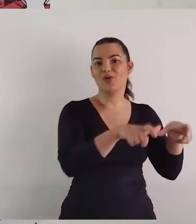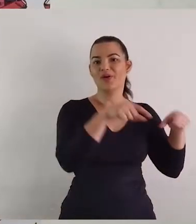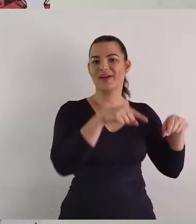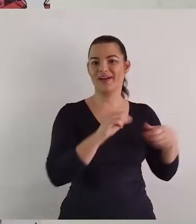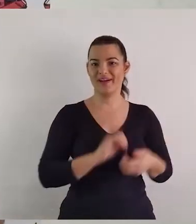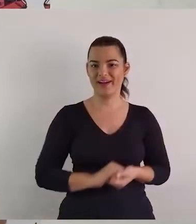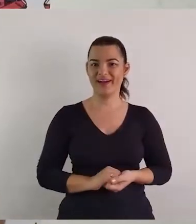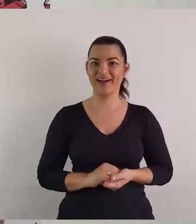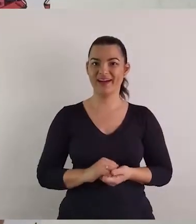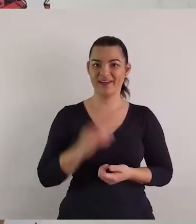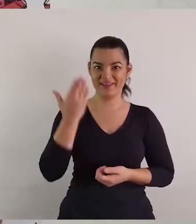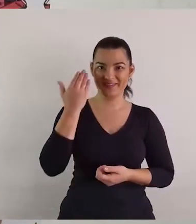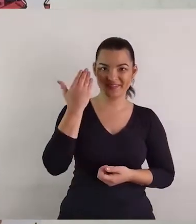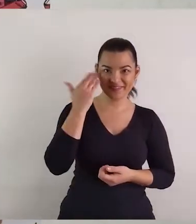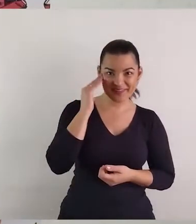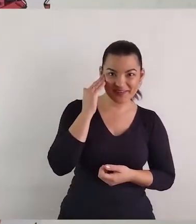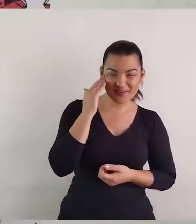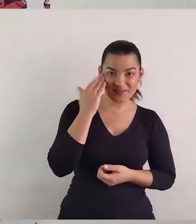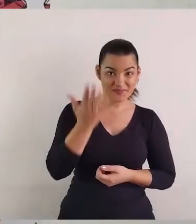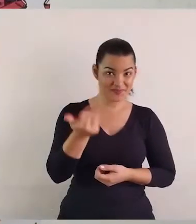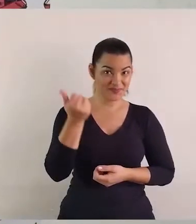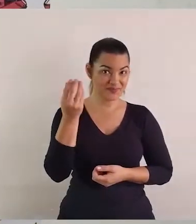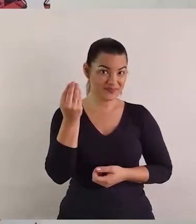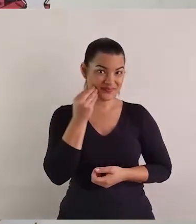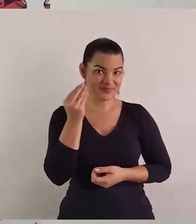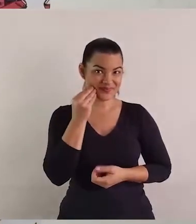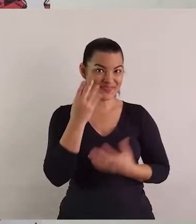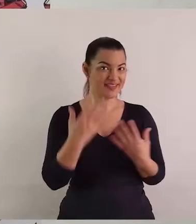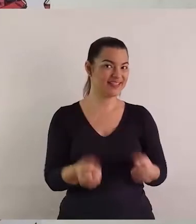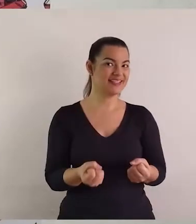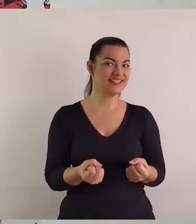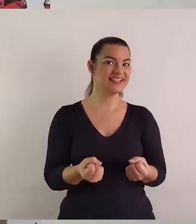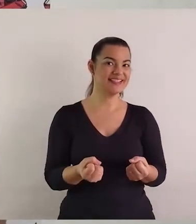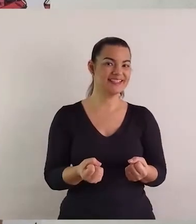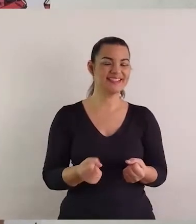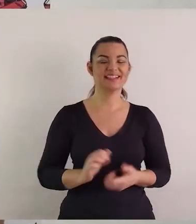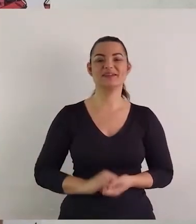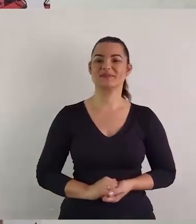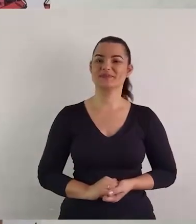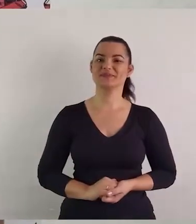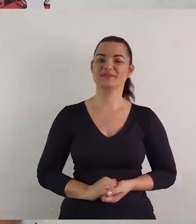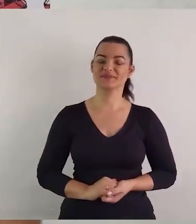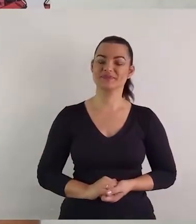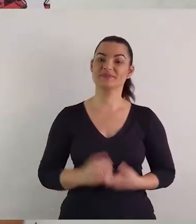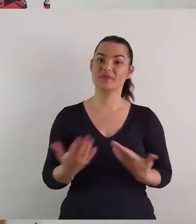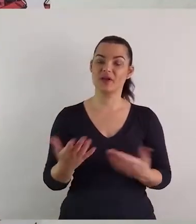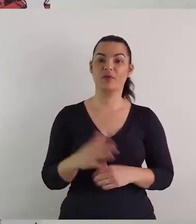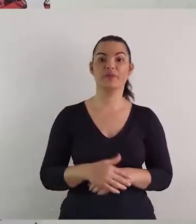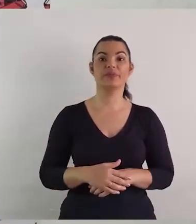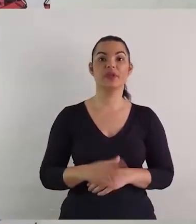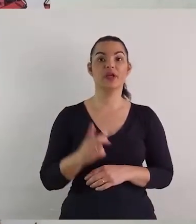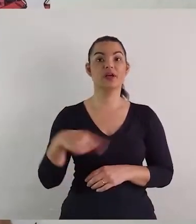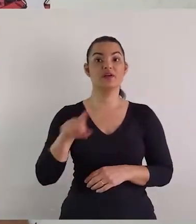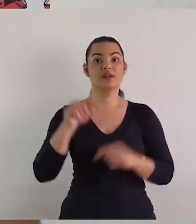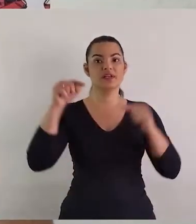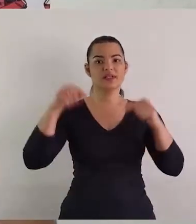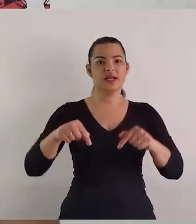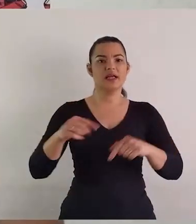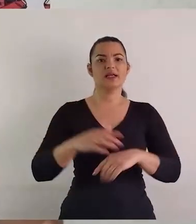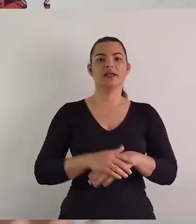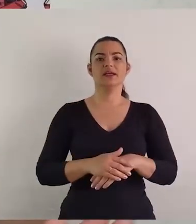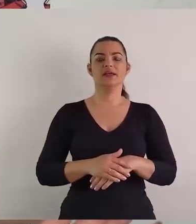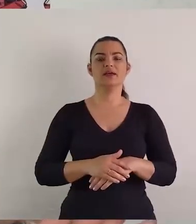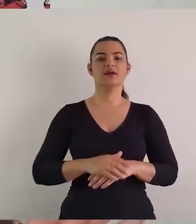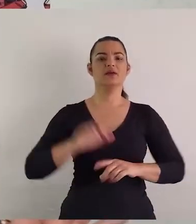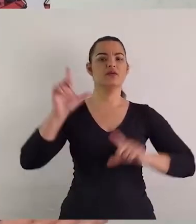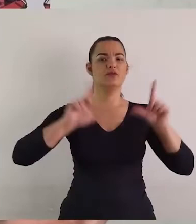espaço. Vamos testar? Sim ou não? Então, olha só. Vocês estão aqui o programa